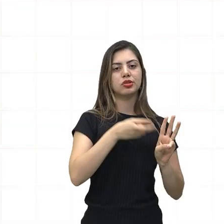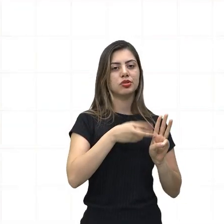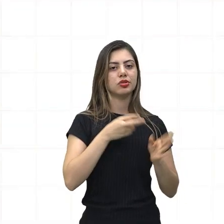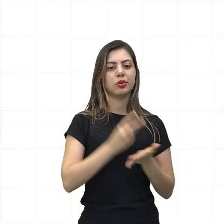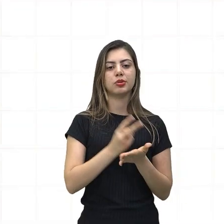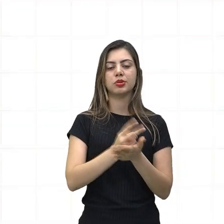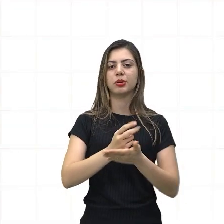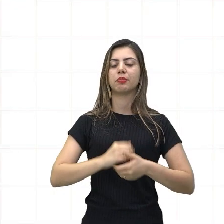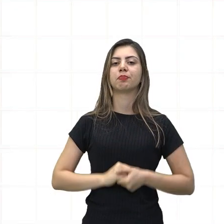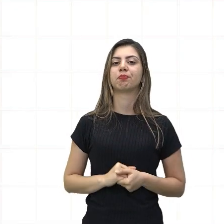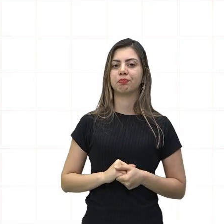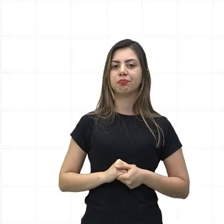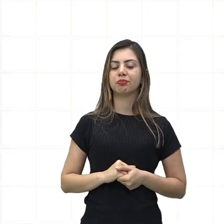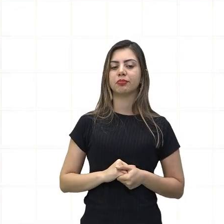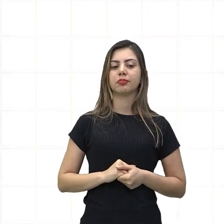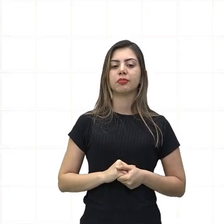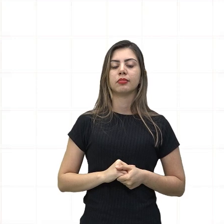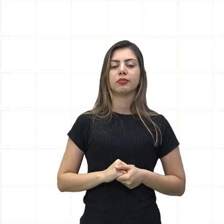adiante com o texto. Vamos lá, galera.